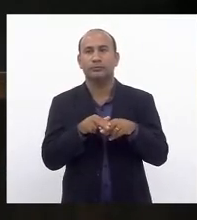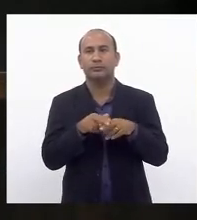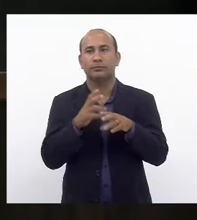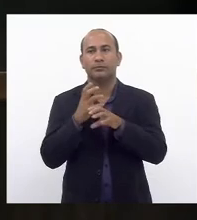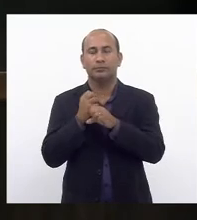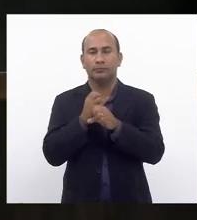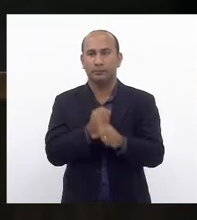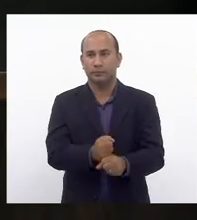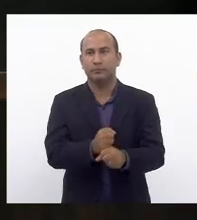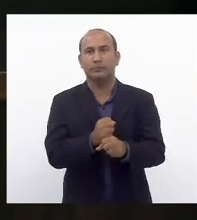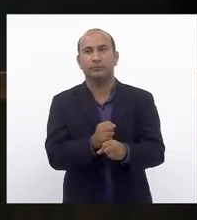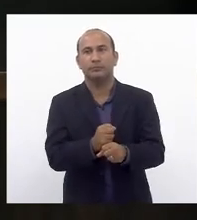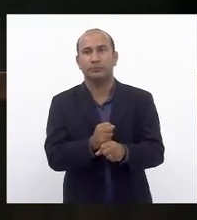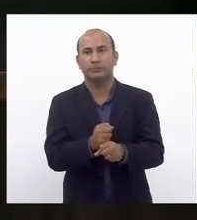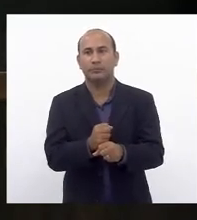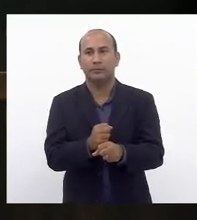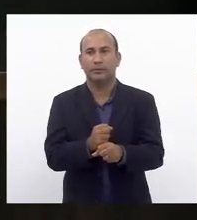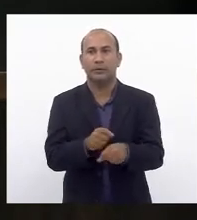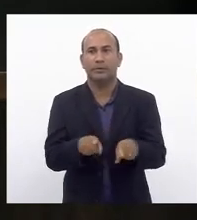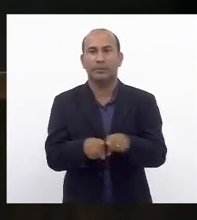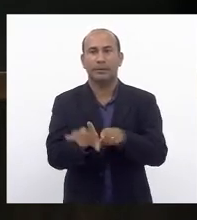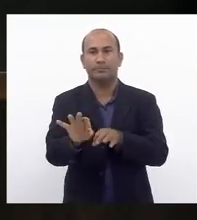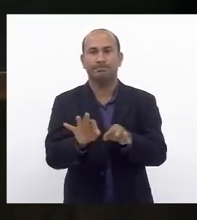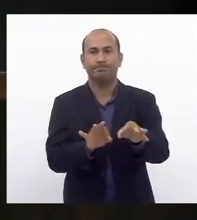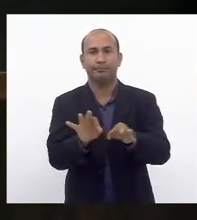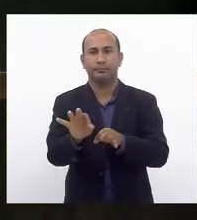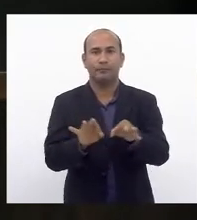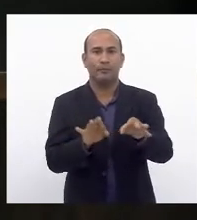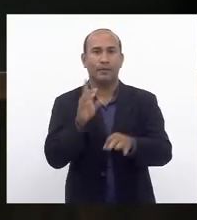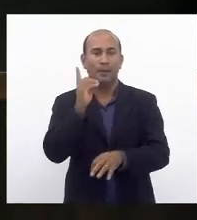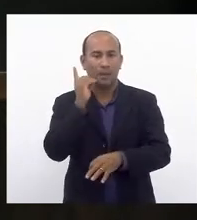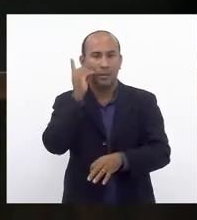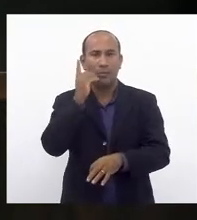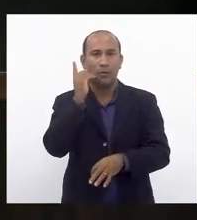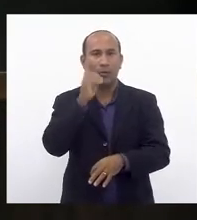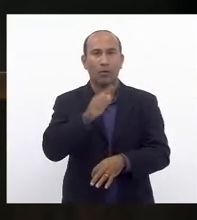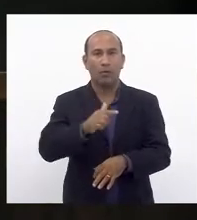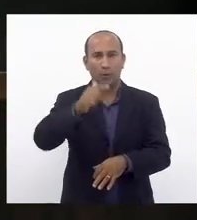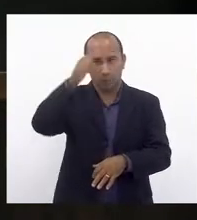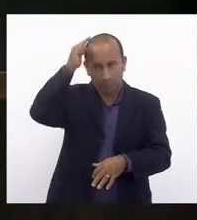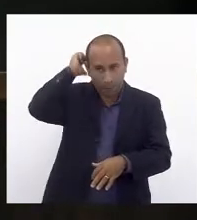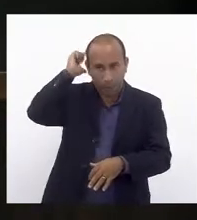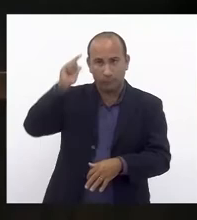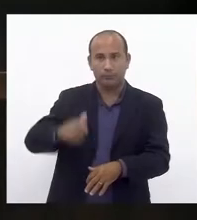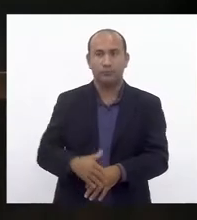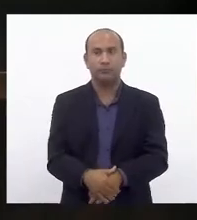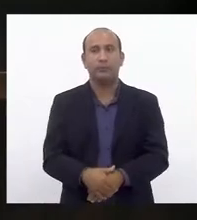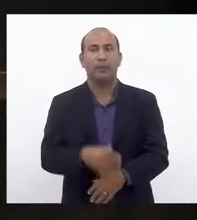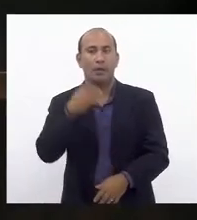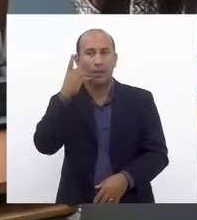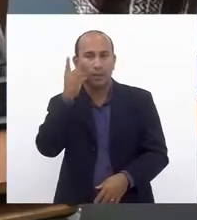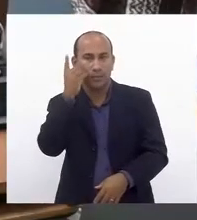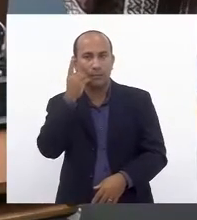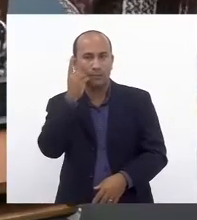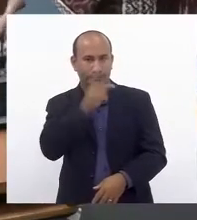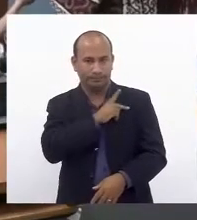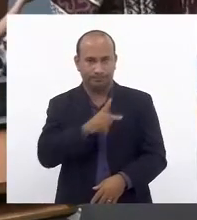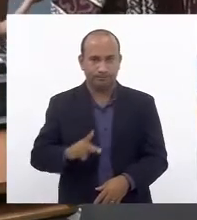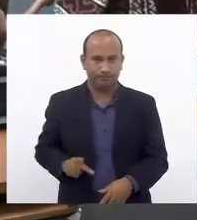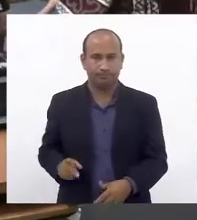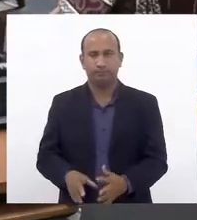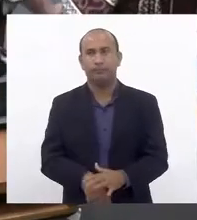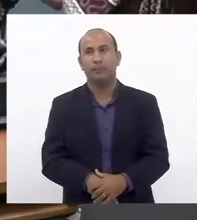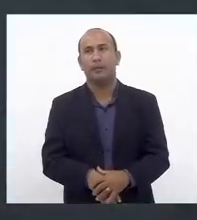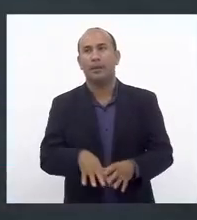Orçamento, Finanças, Fiscalização Financeira e Controle, deputado Luiz Paulo. Senhora presidente,